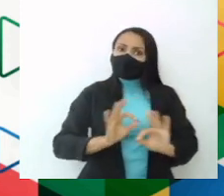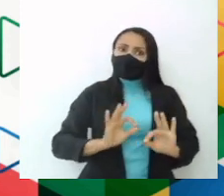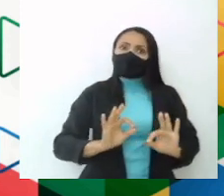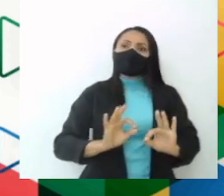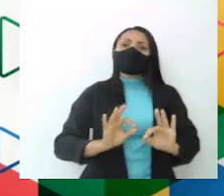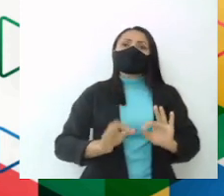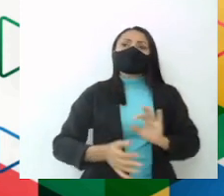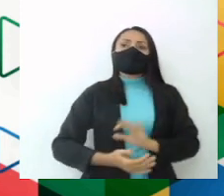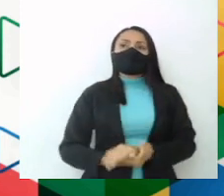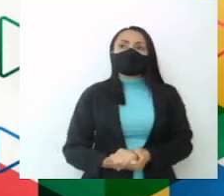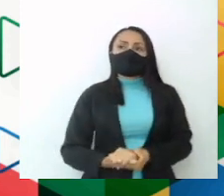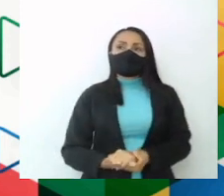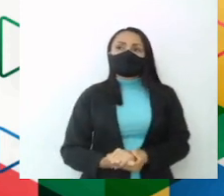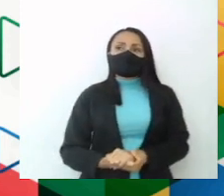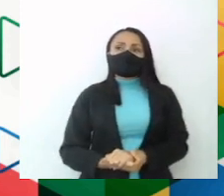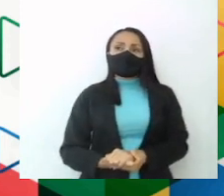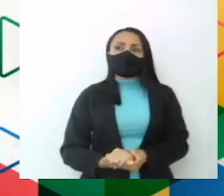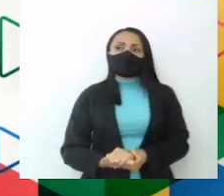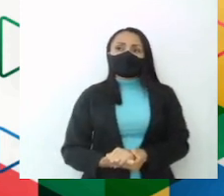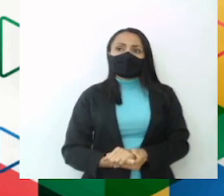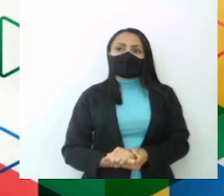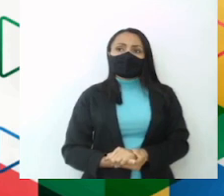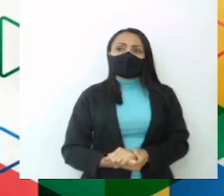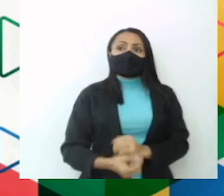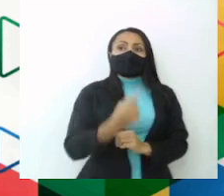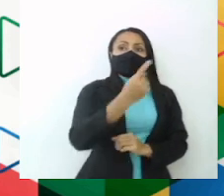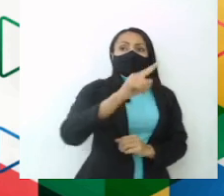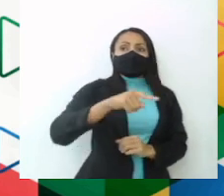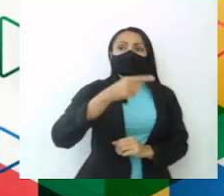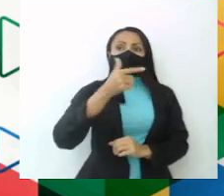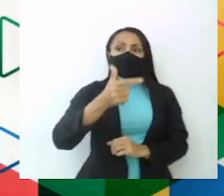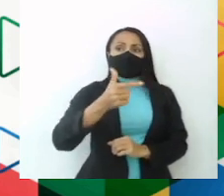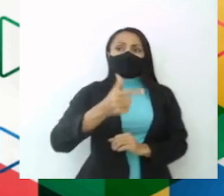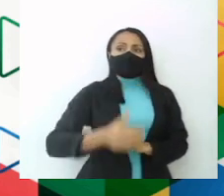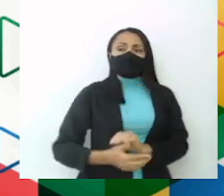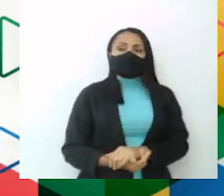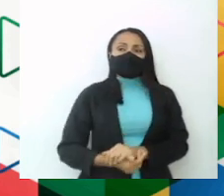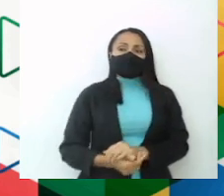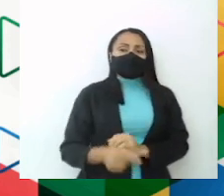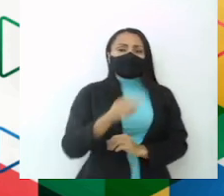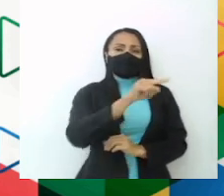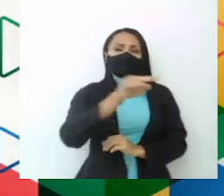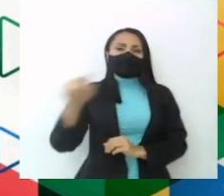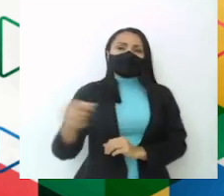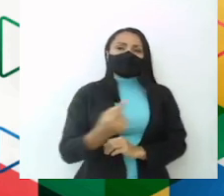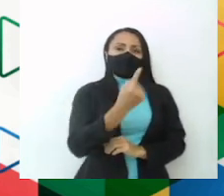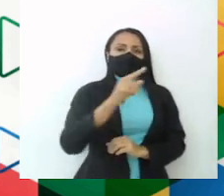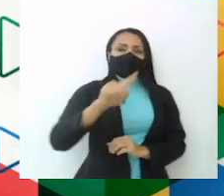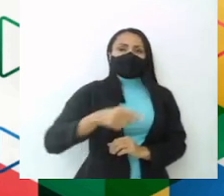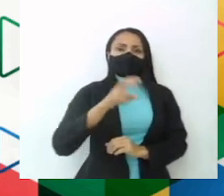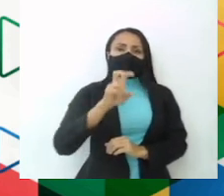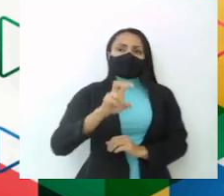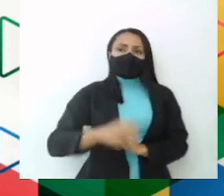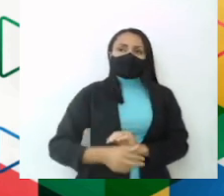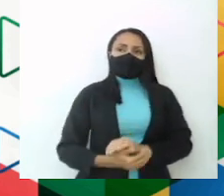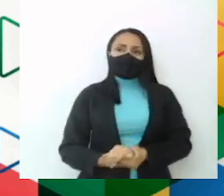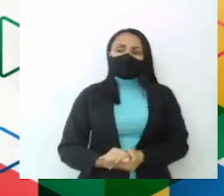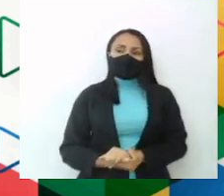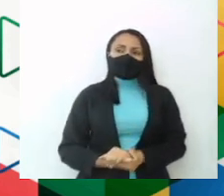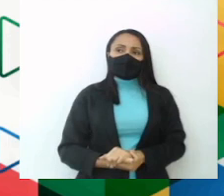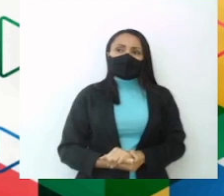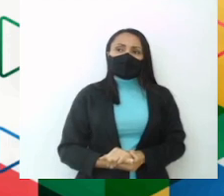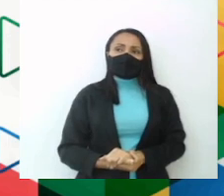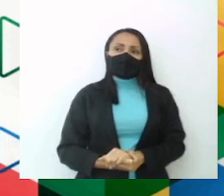aqui as proporções. O 1,2 está para 1,5,